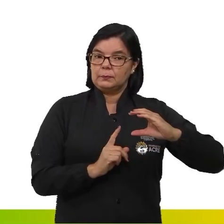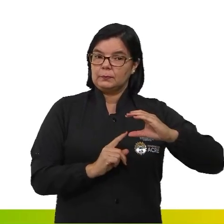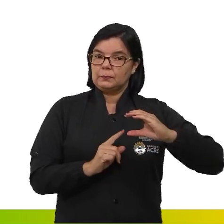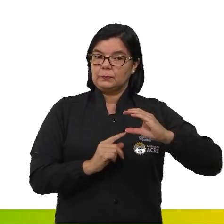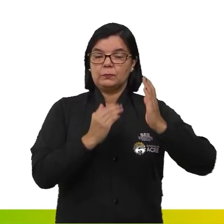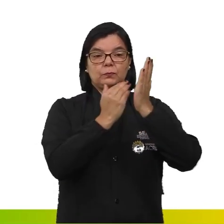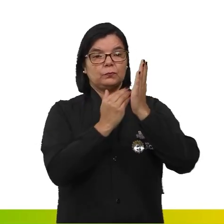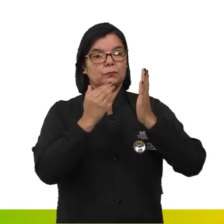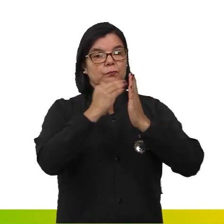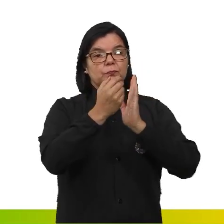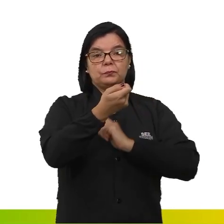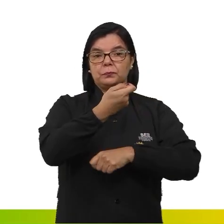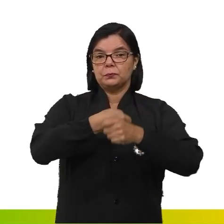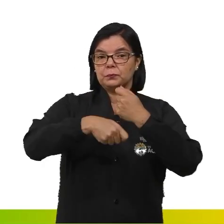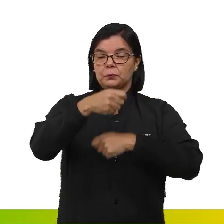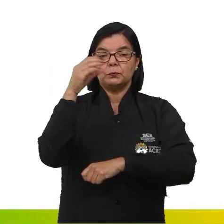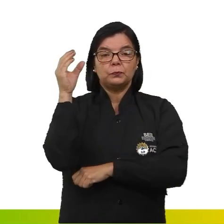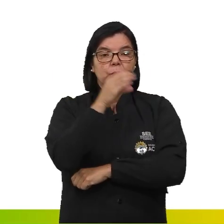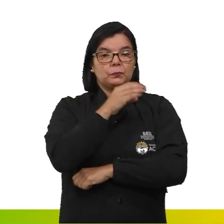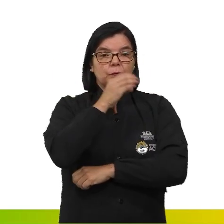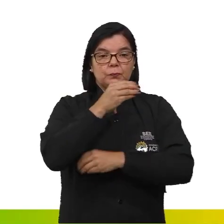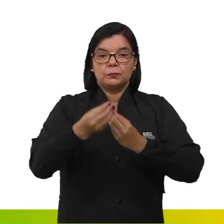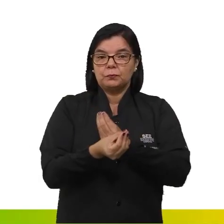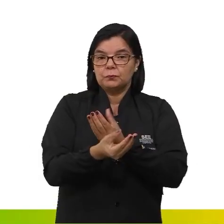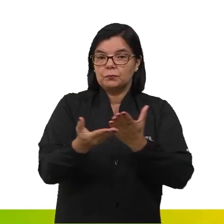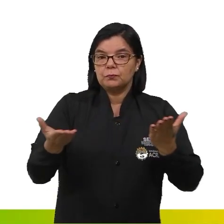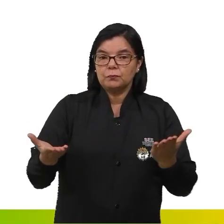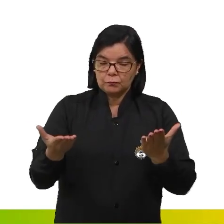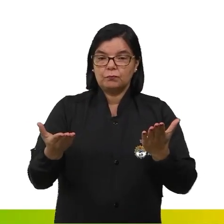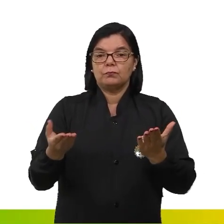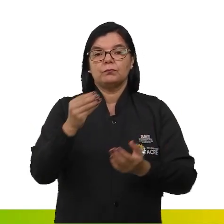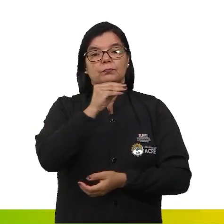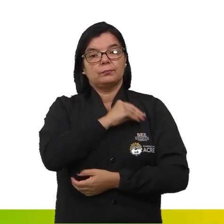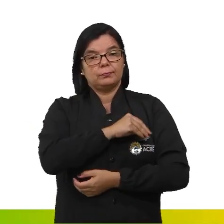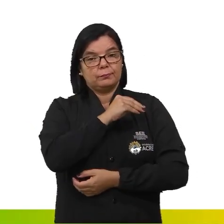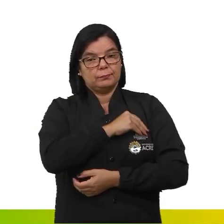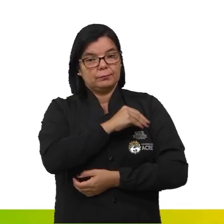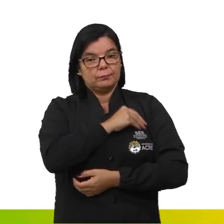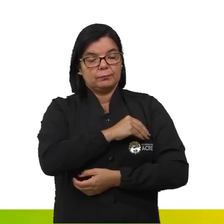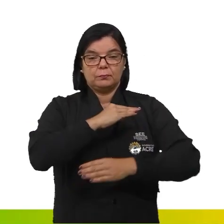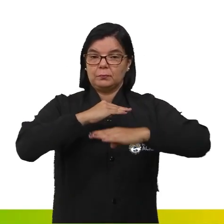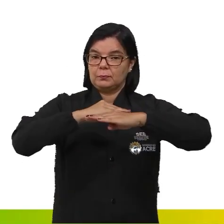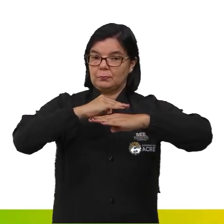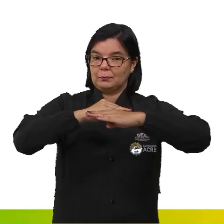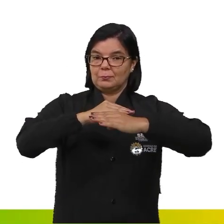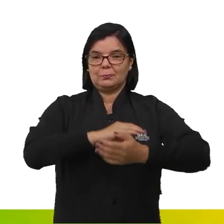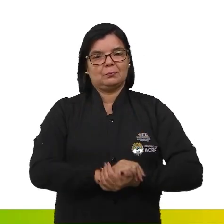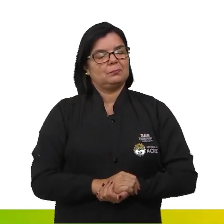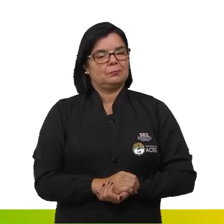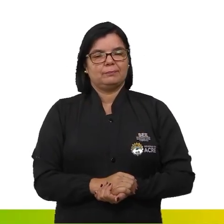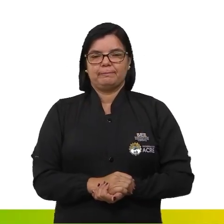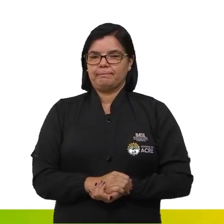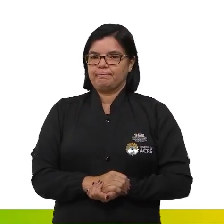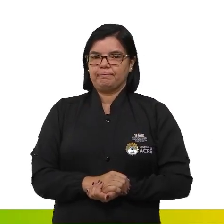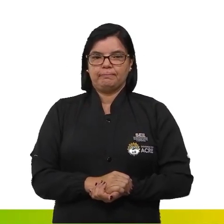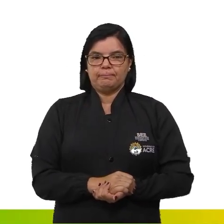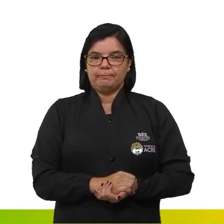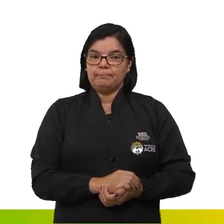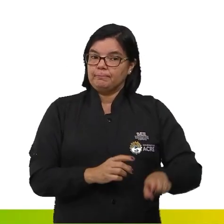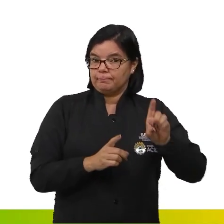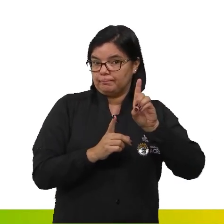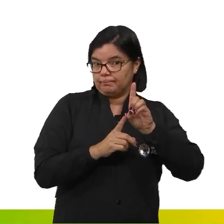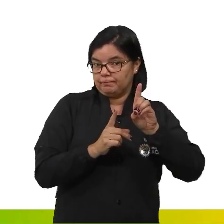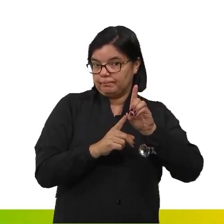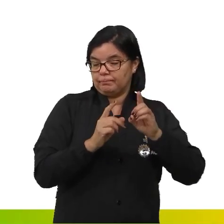Letra C, crescimento econômico acelerado e distribuição equitativa, igualitária,